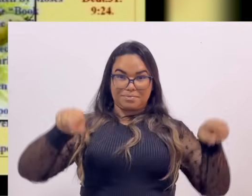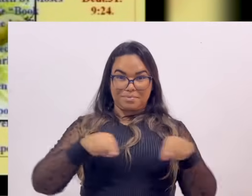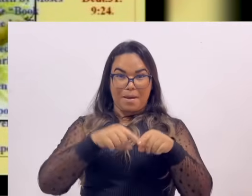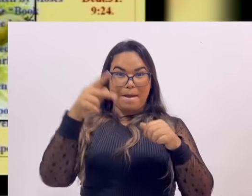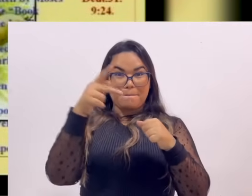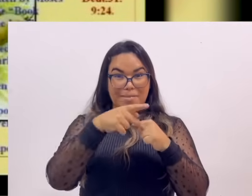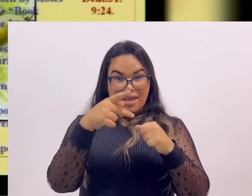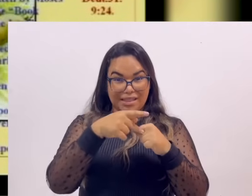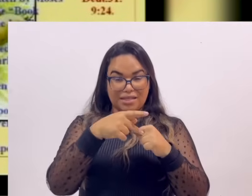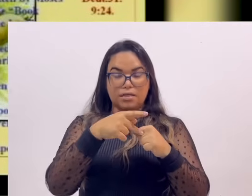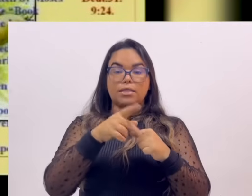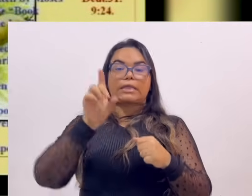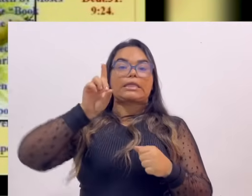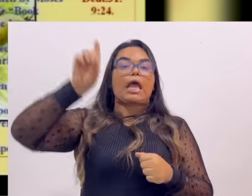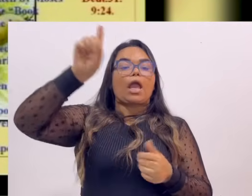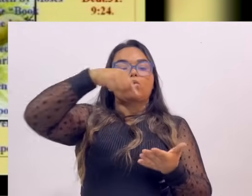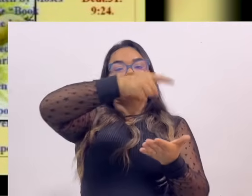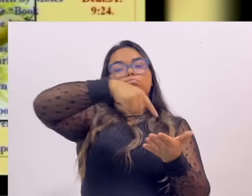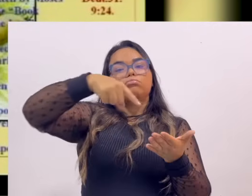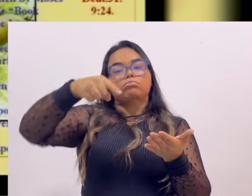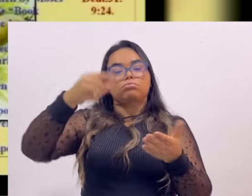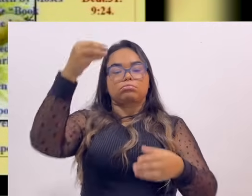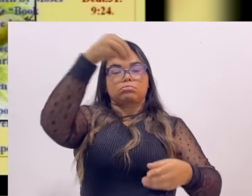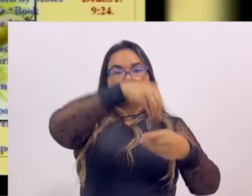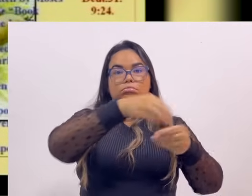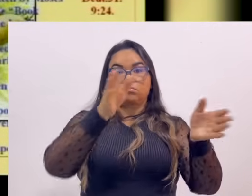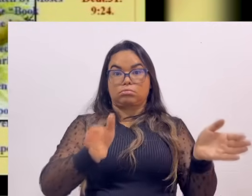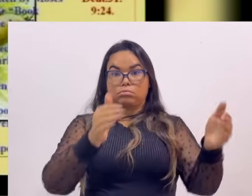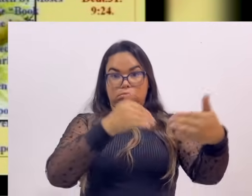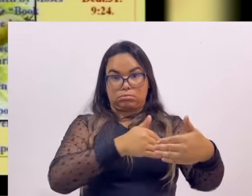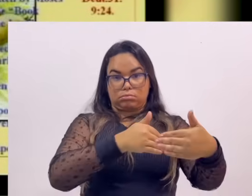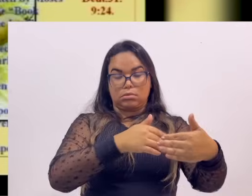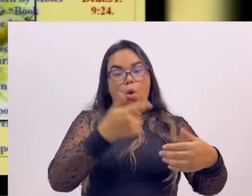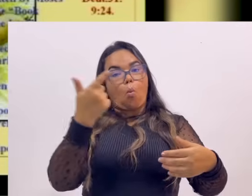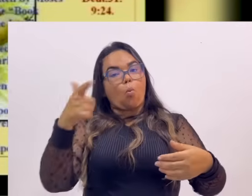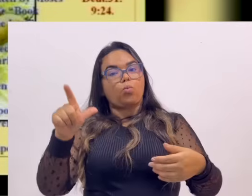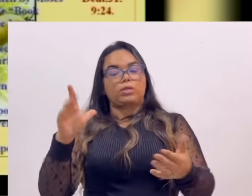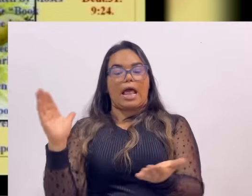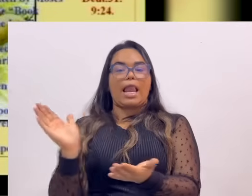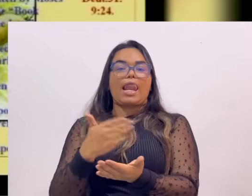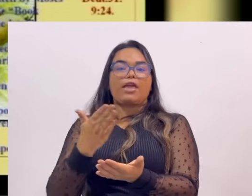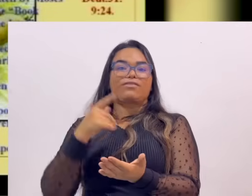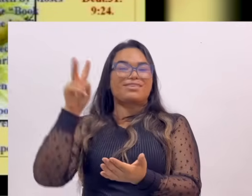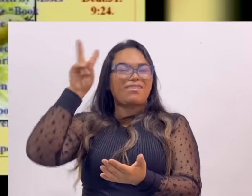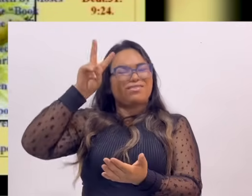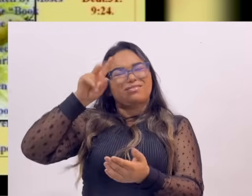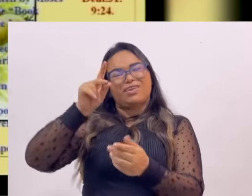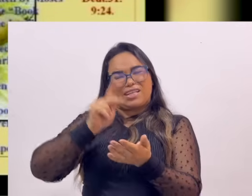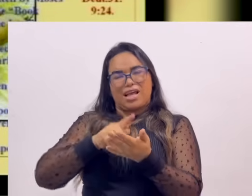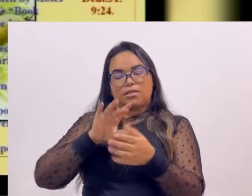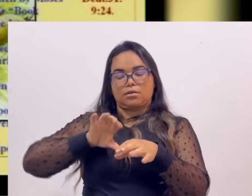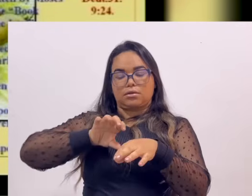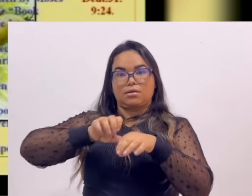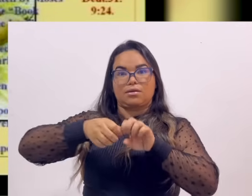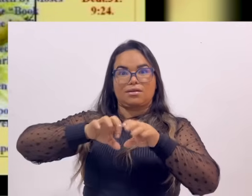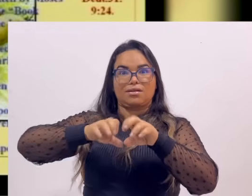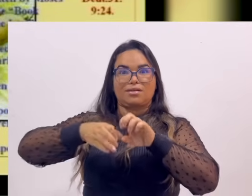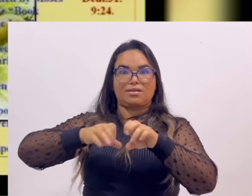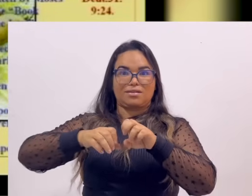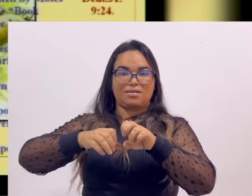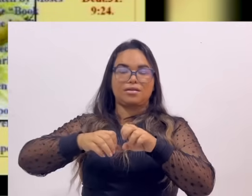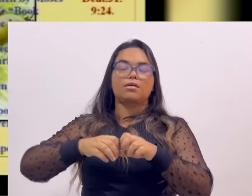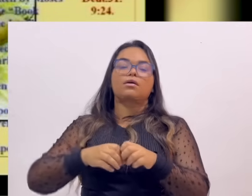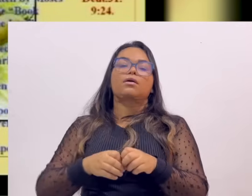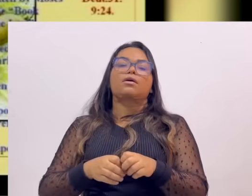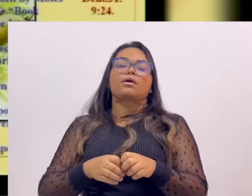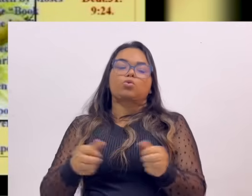pedra escritas pelo dedo de Deus e colocadas na arca. A outra foi escrita em pergaminho como um livro da lei